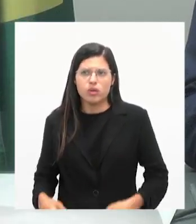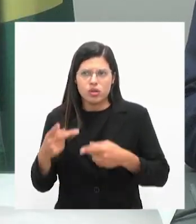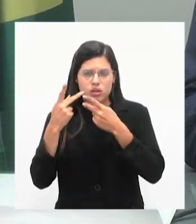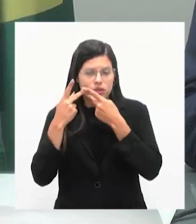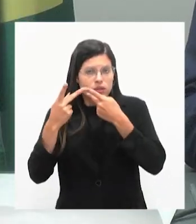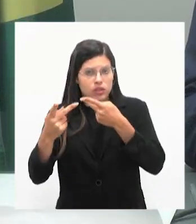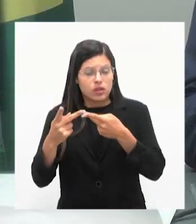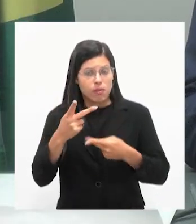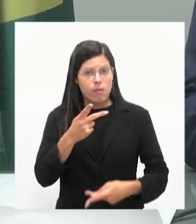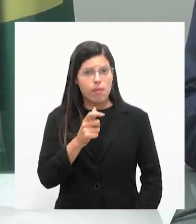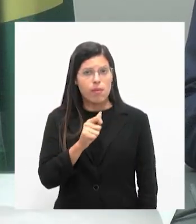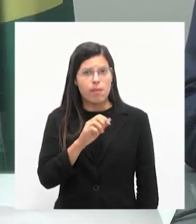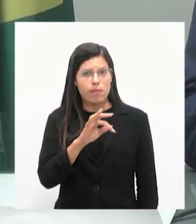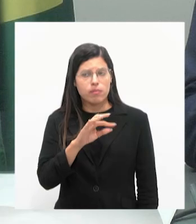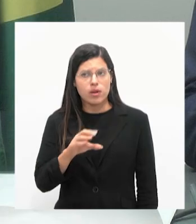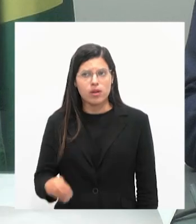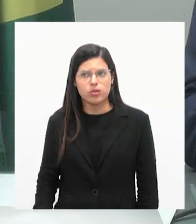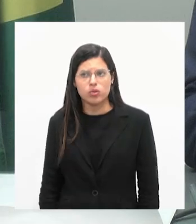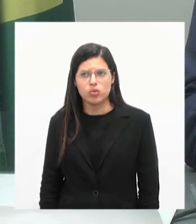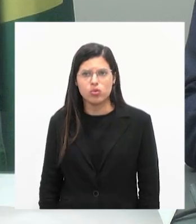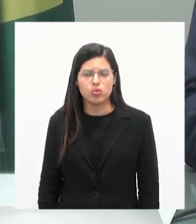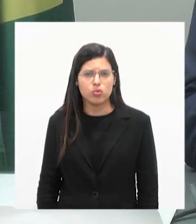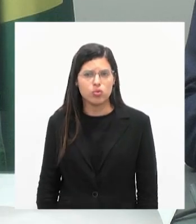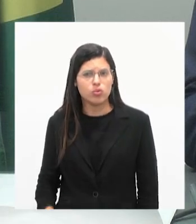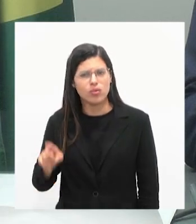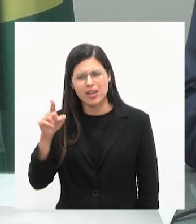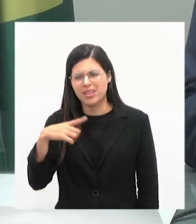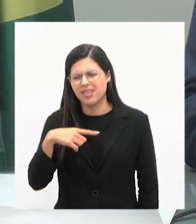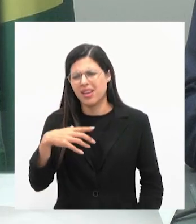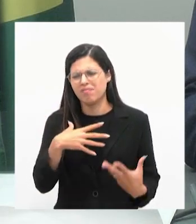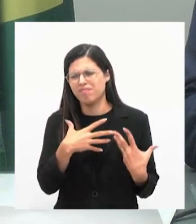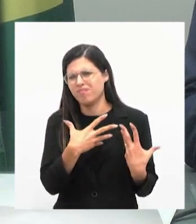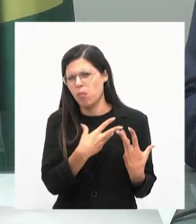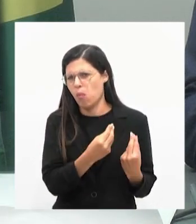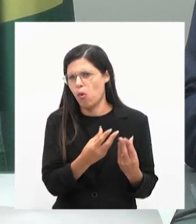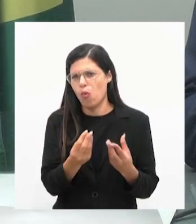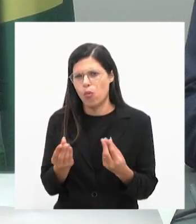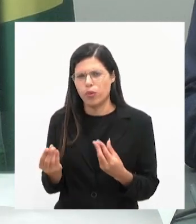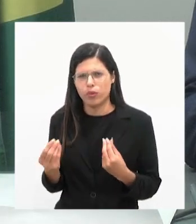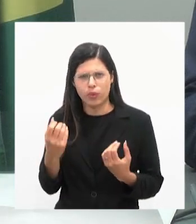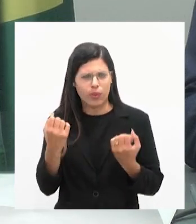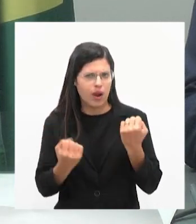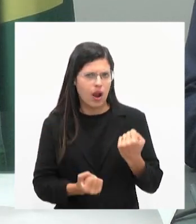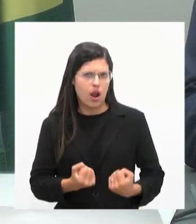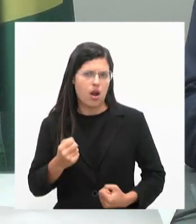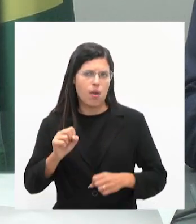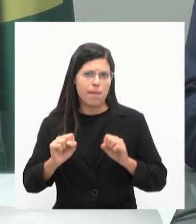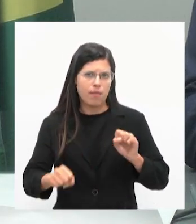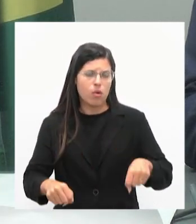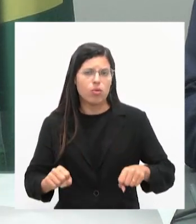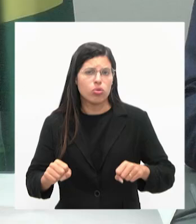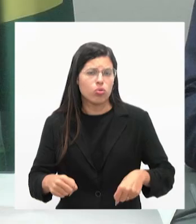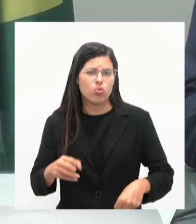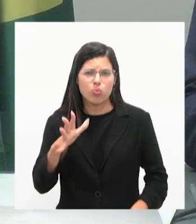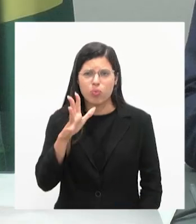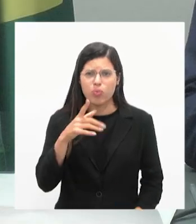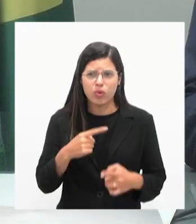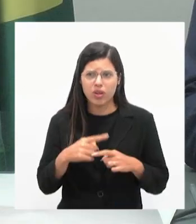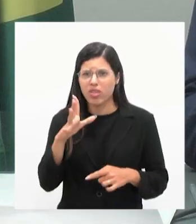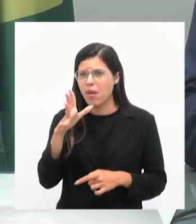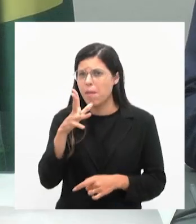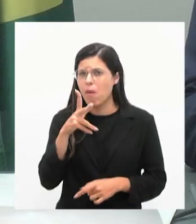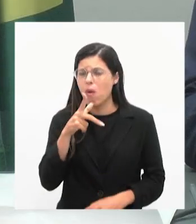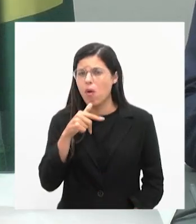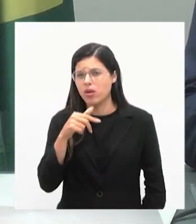presidente. Aquilo não é um pátio, aquilo é um cemitério de veículos. Porque vai passando o tempo, as pessoas não têm condição de tirar, e o veículo só